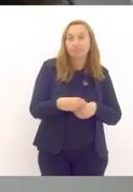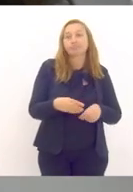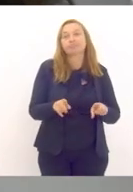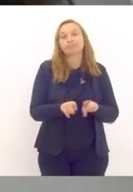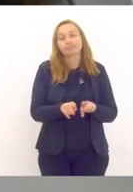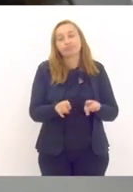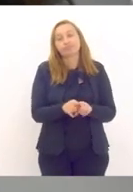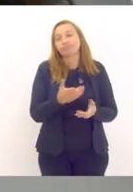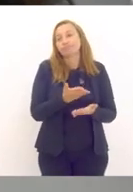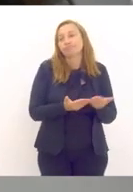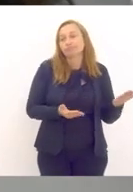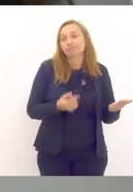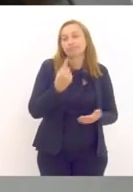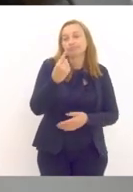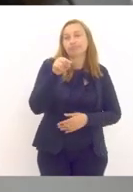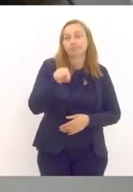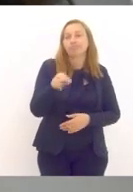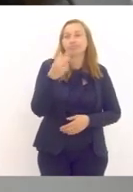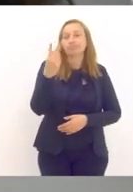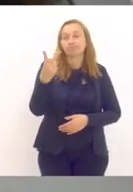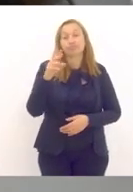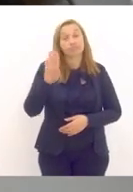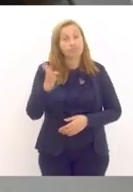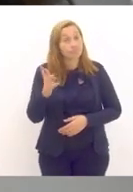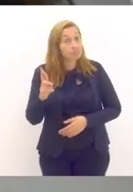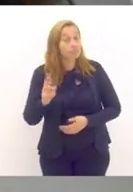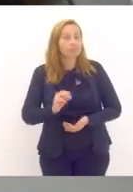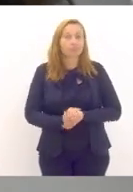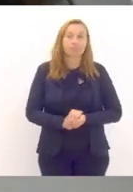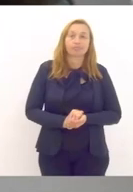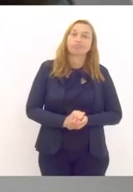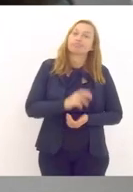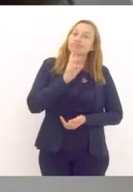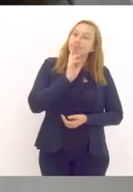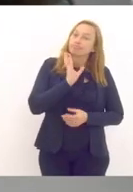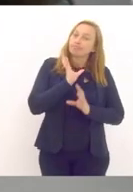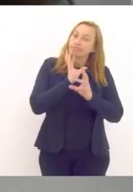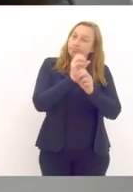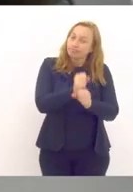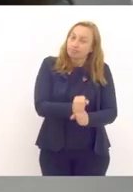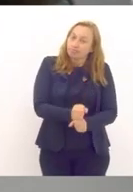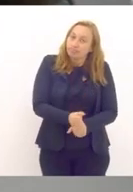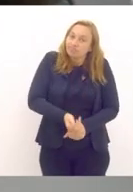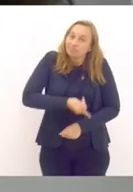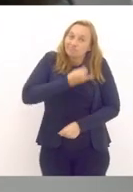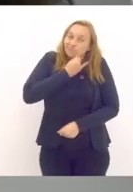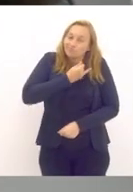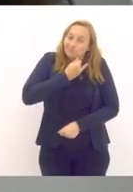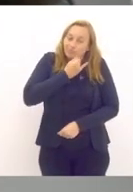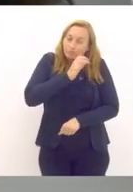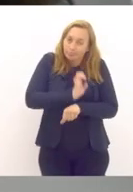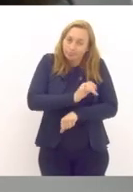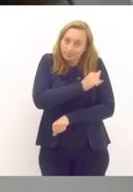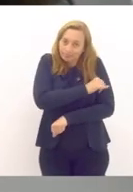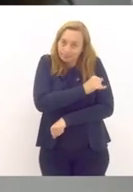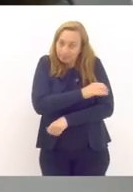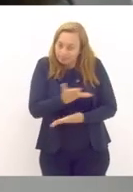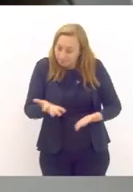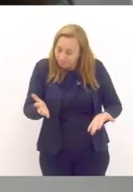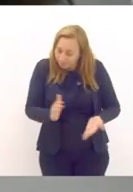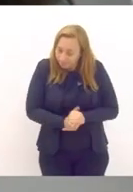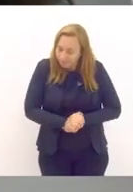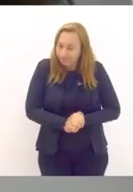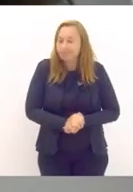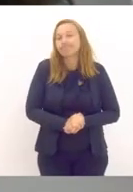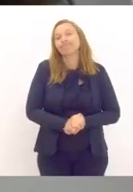4,7 perderam 1,2 bilhões. Um resultado desastroso para o estado do Rio de Janeiro.